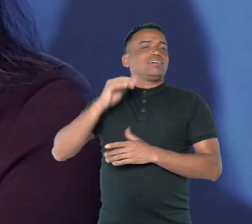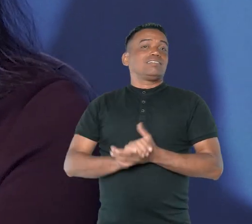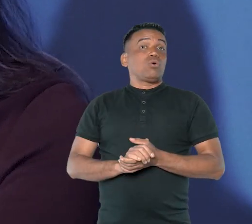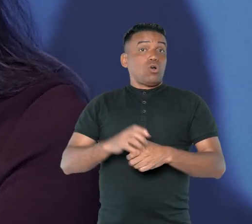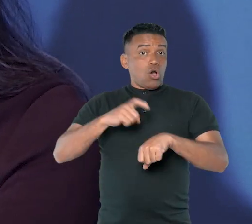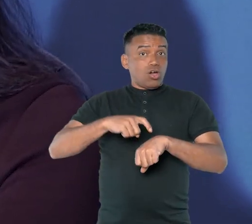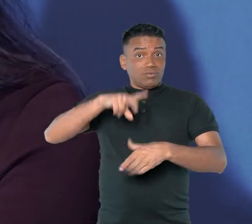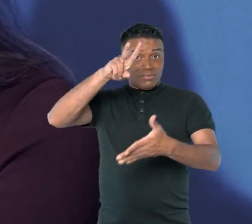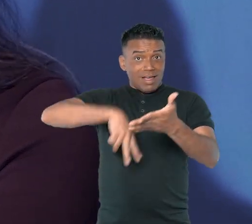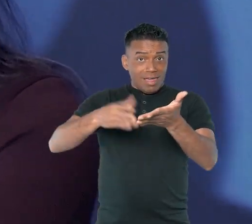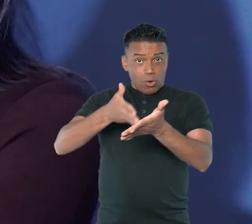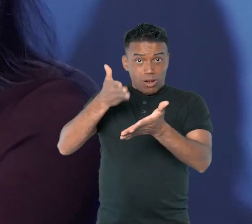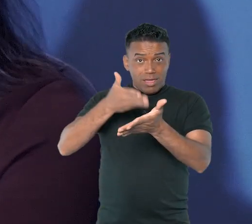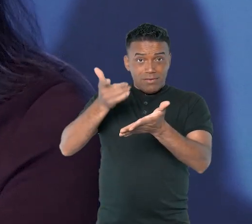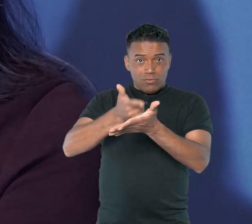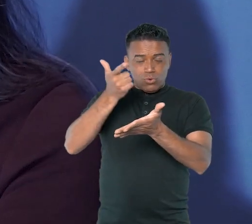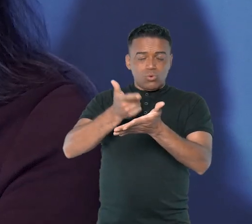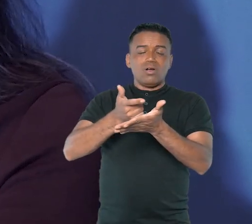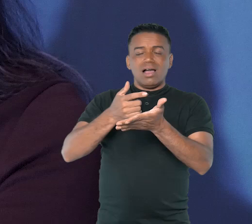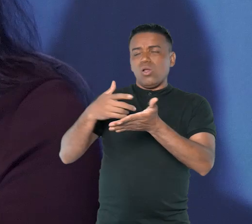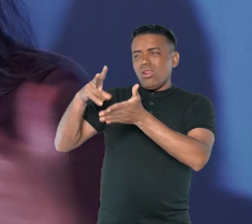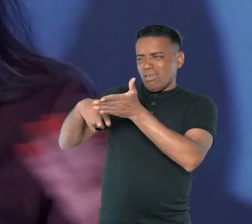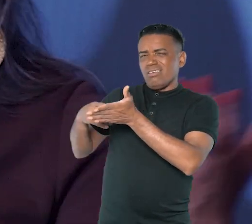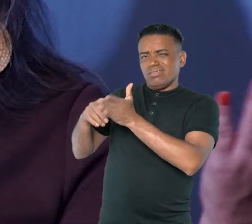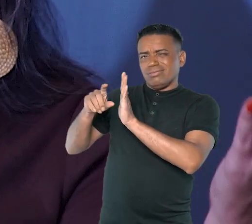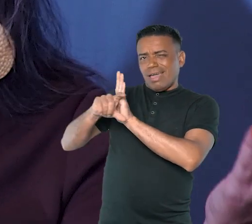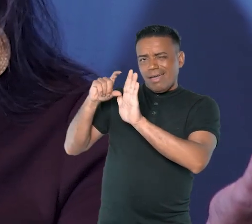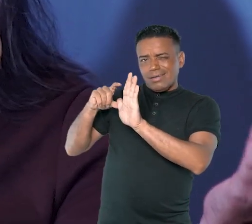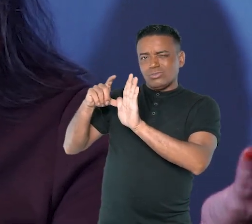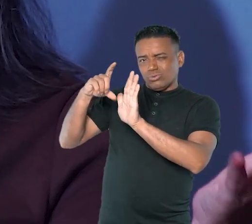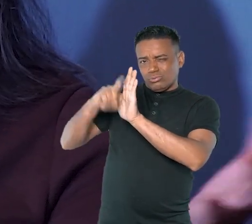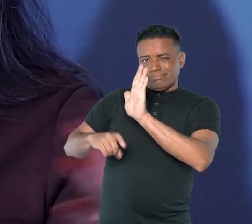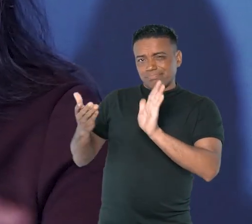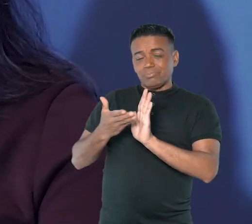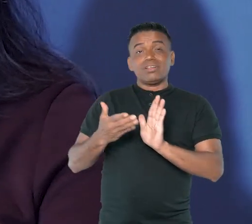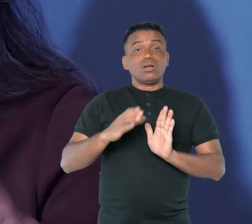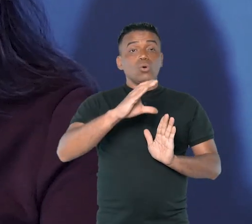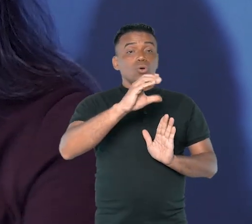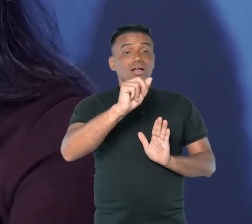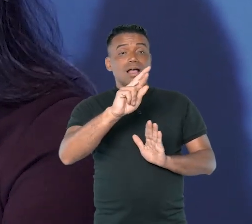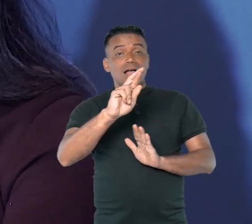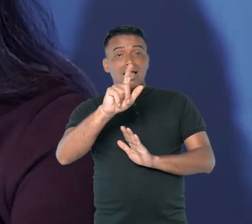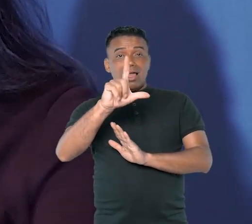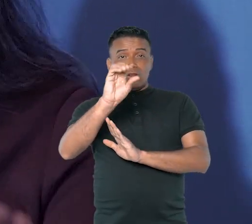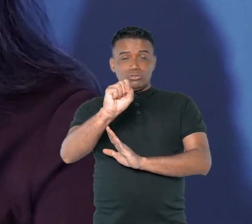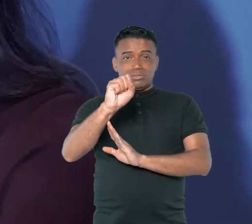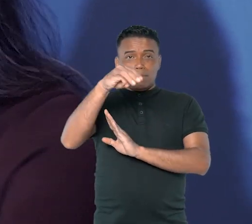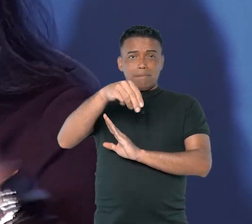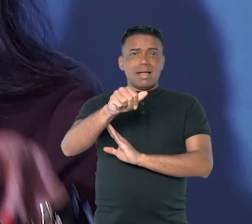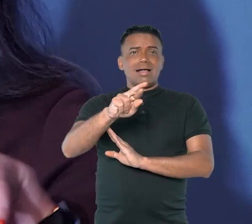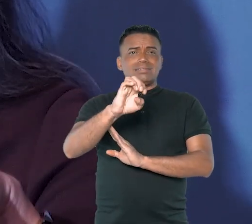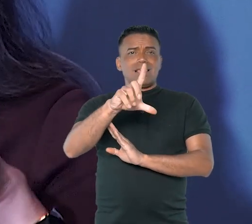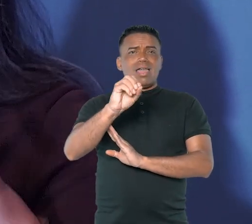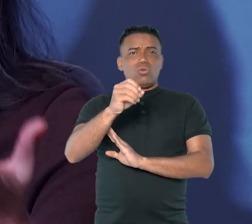meu livro, você vai, eu li alguns trechos aqui, mas assim é o que o Carlos Marcelo falou, assim, o que